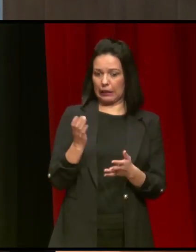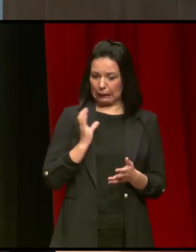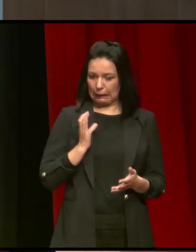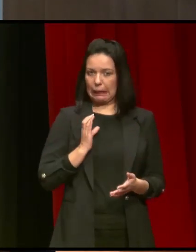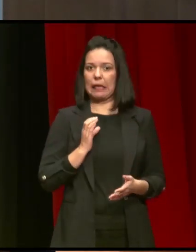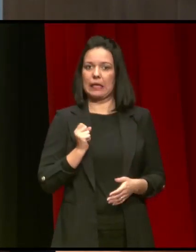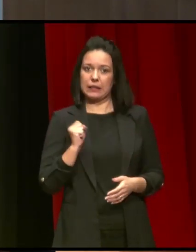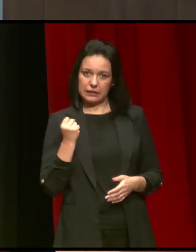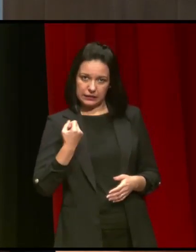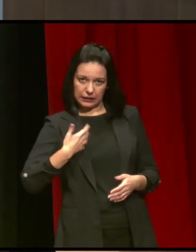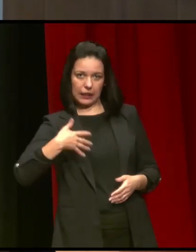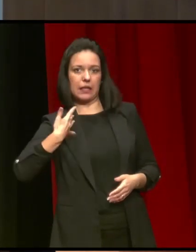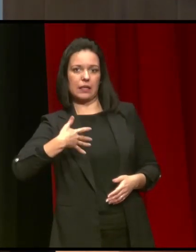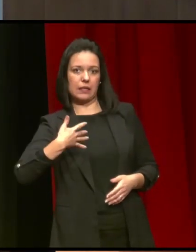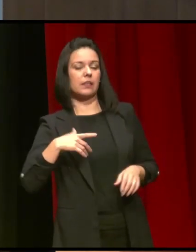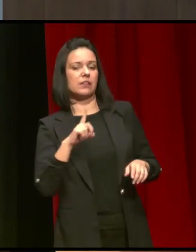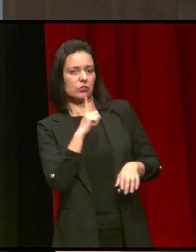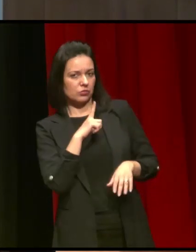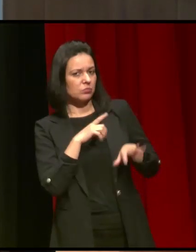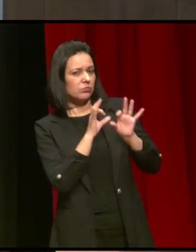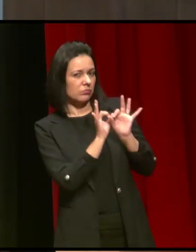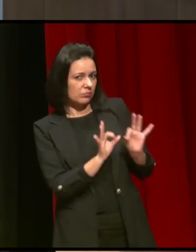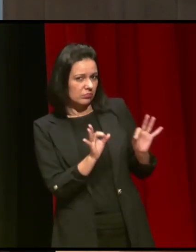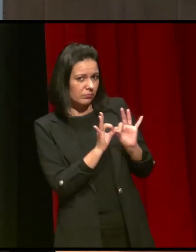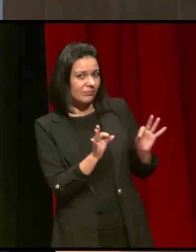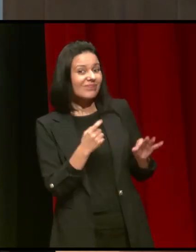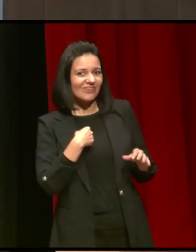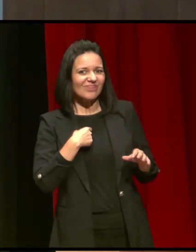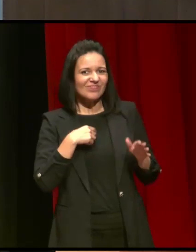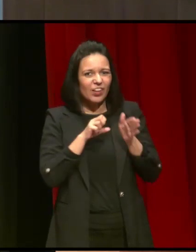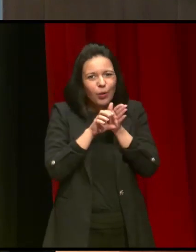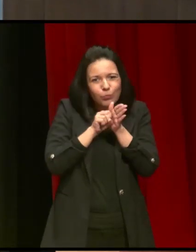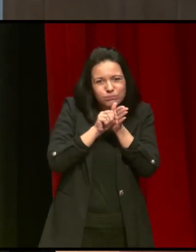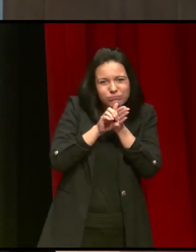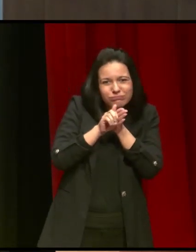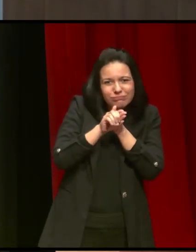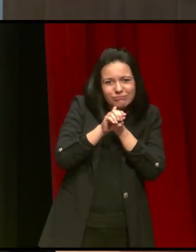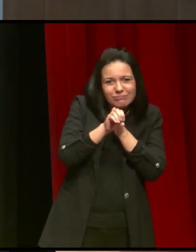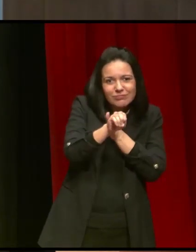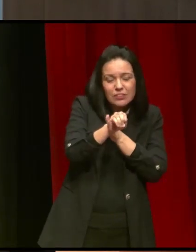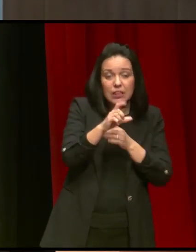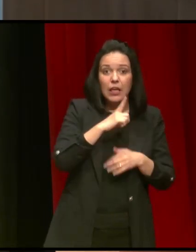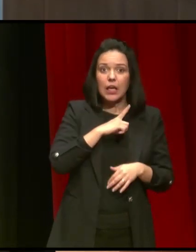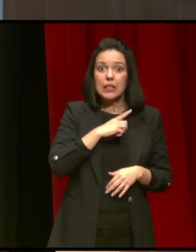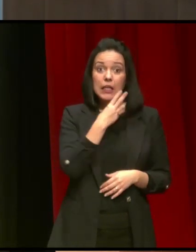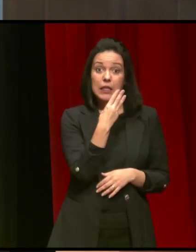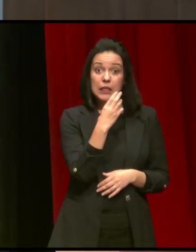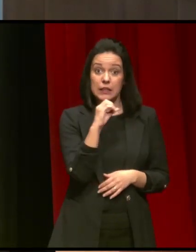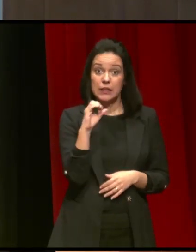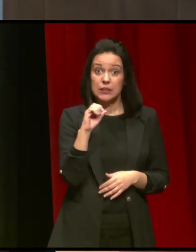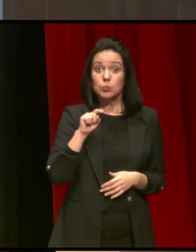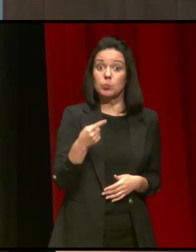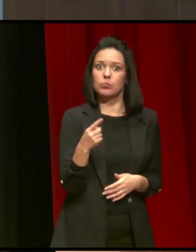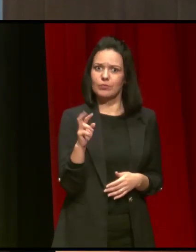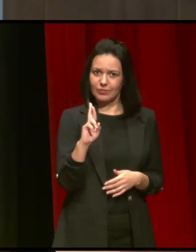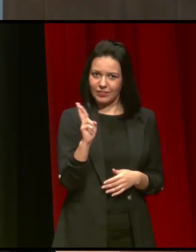cadeiras, esses dias eu fiz um Google lá, né, para saber. Quer dizer, tem cadeira por R$300 você compra uma